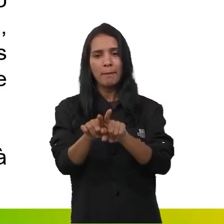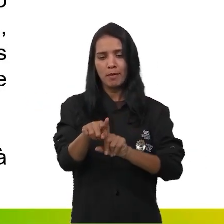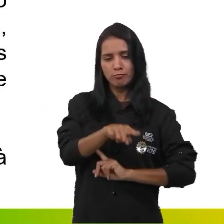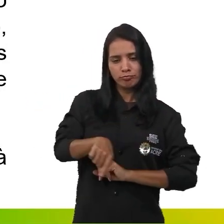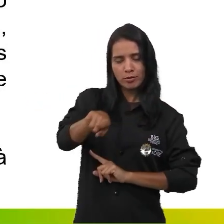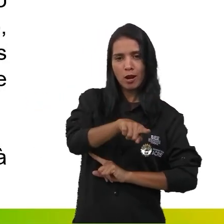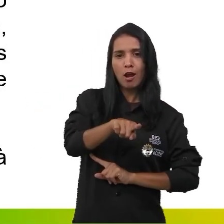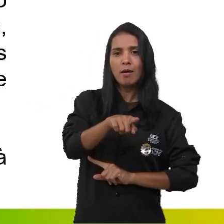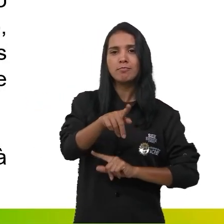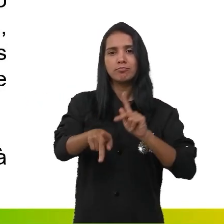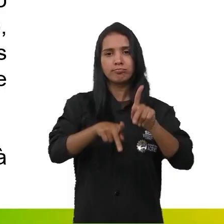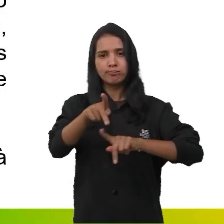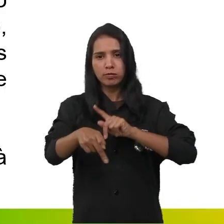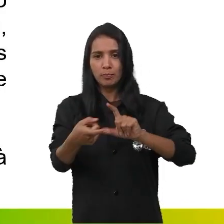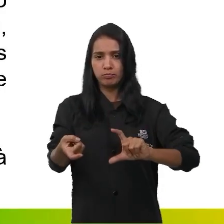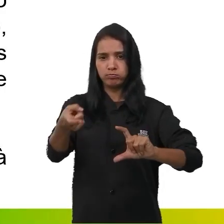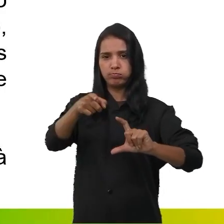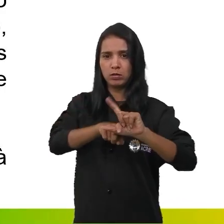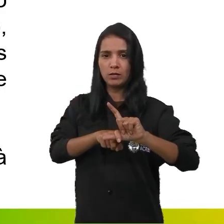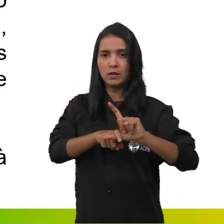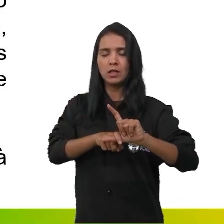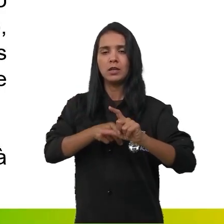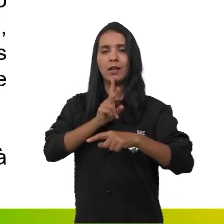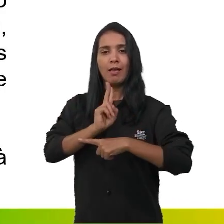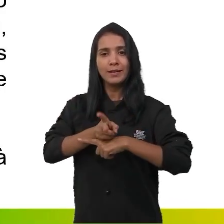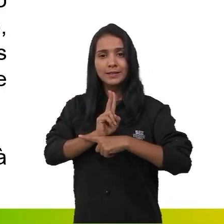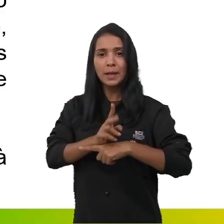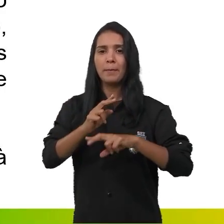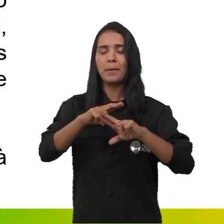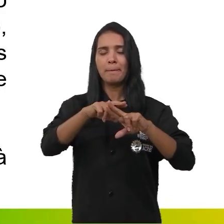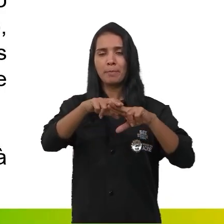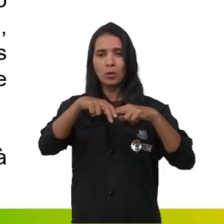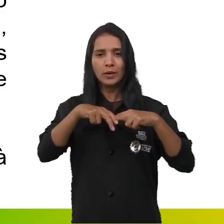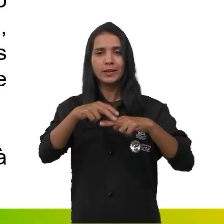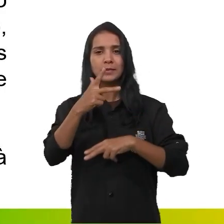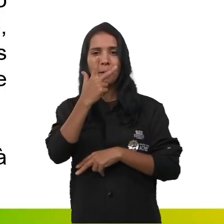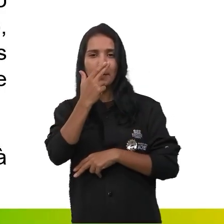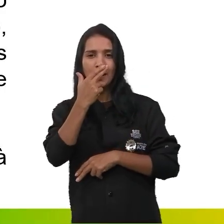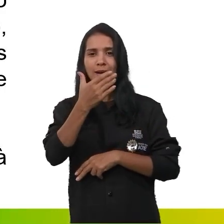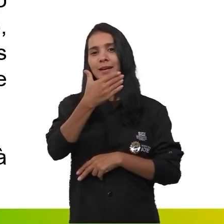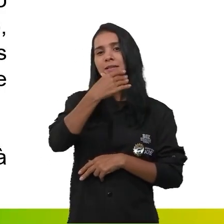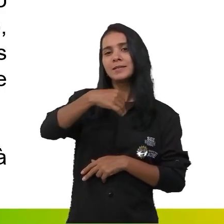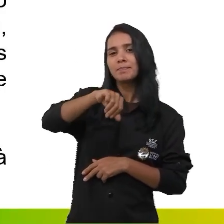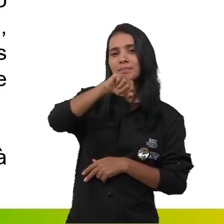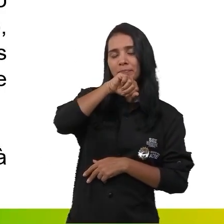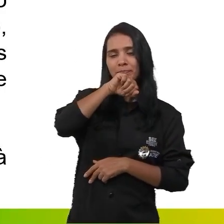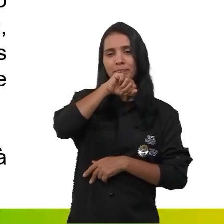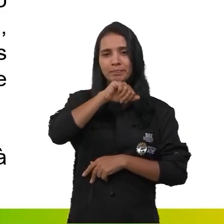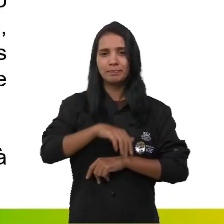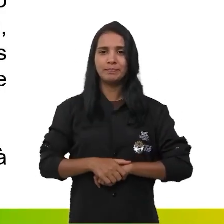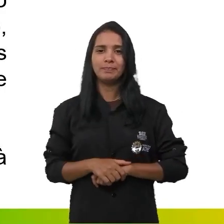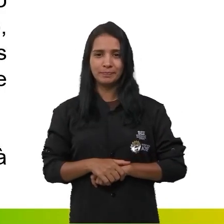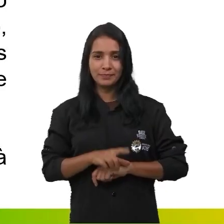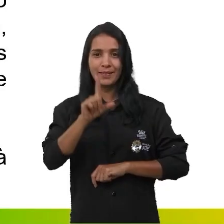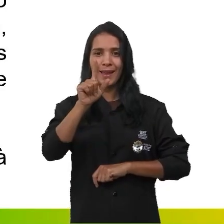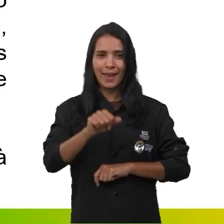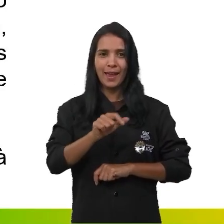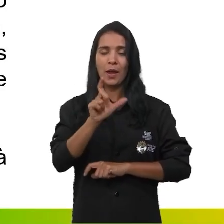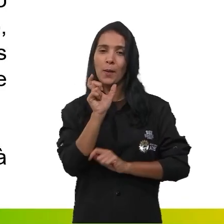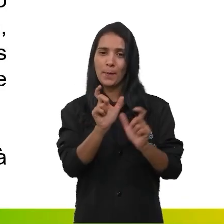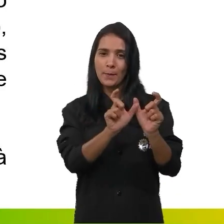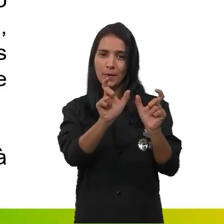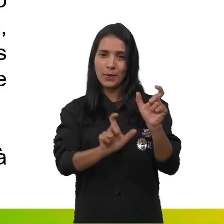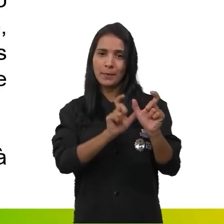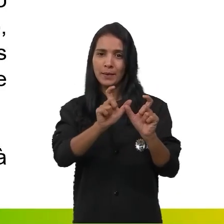acaba criando uma dependência. Por isso, a palavra paternalismo vem de pai, é um derivado da